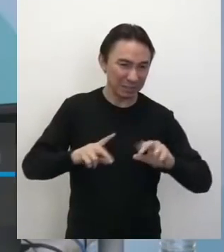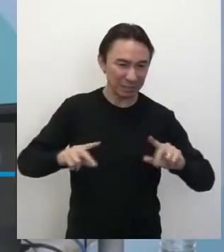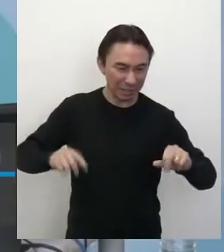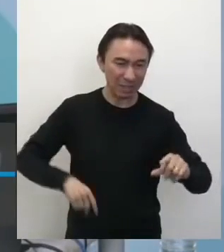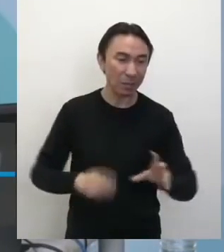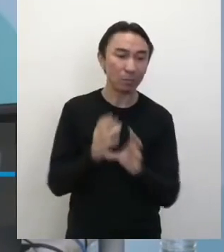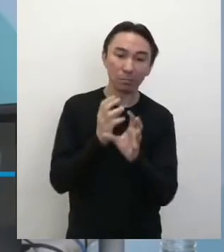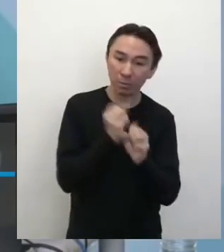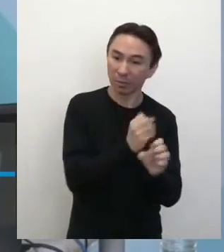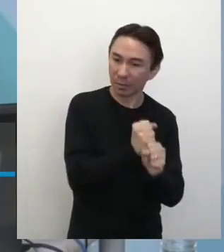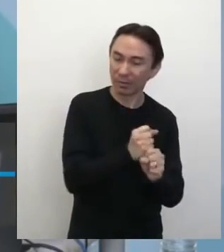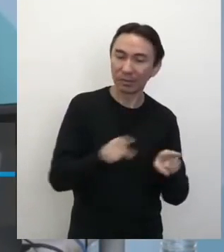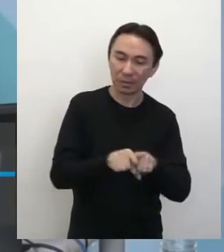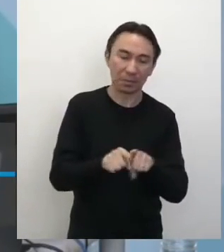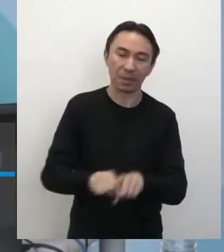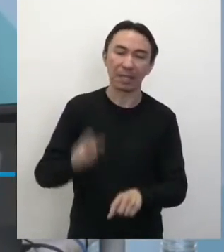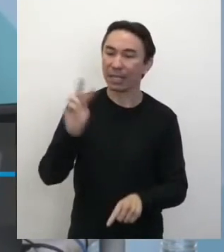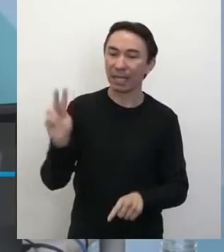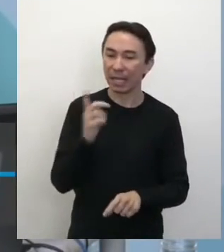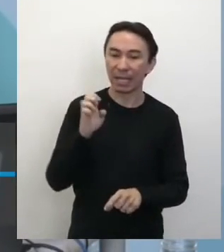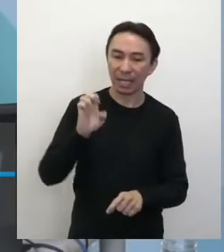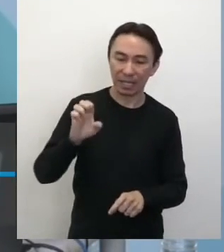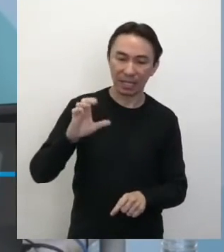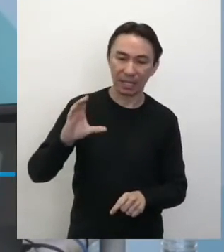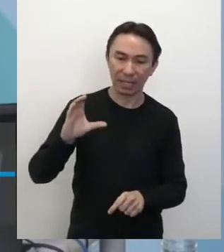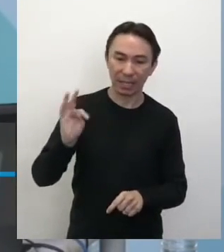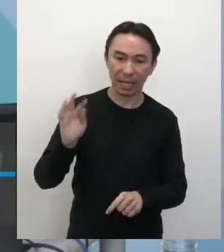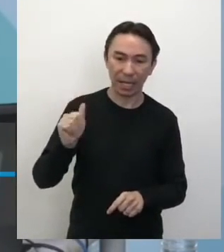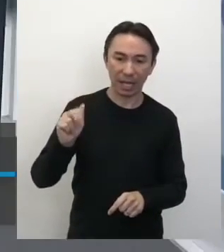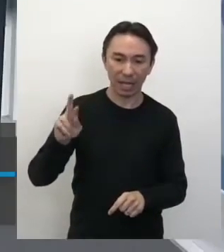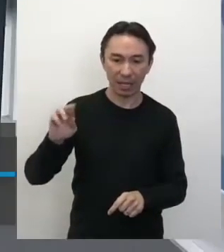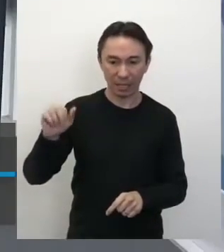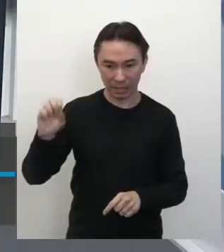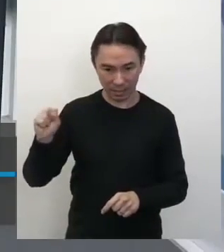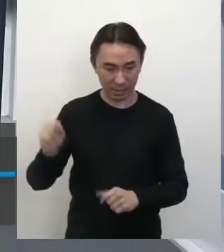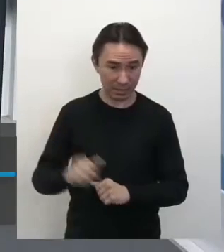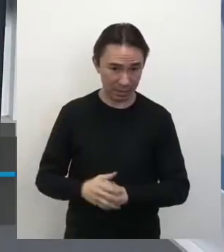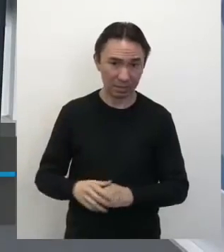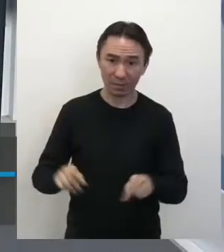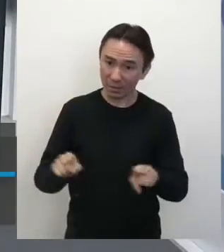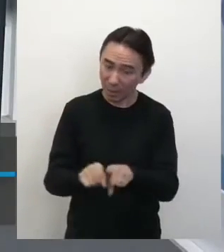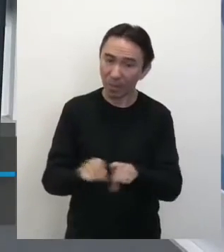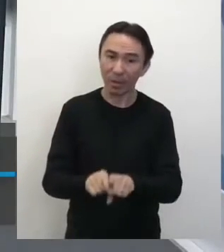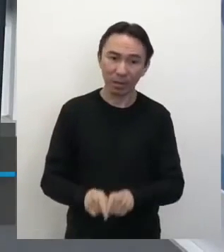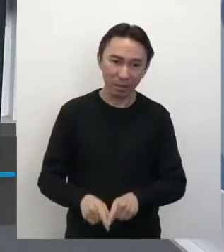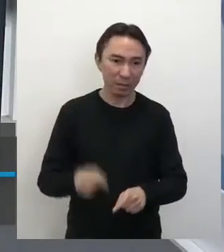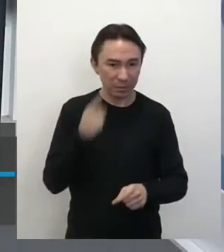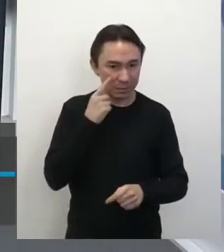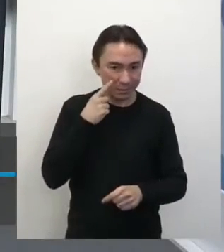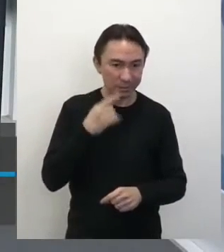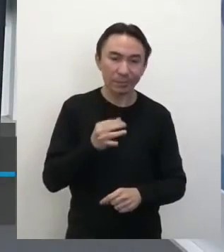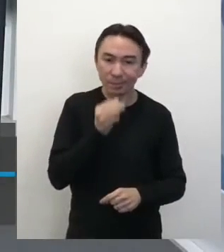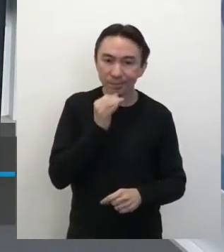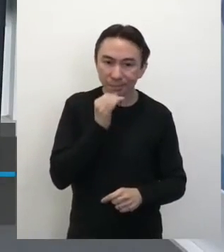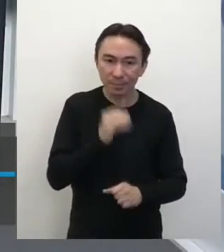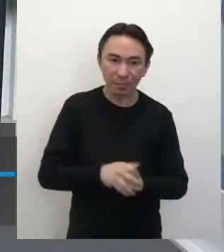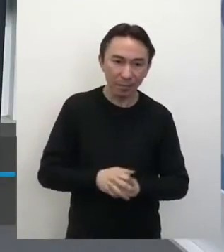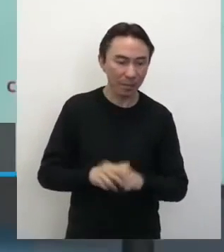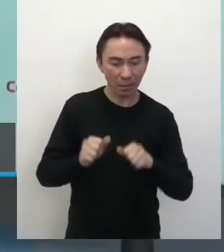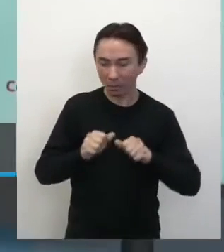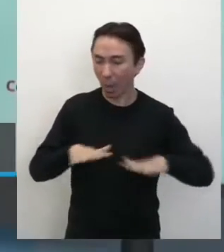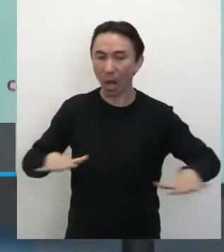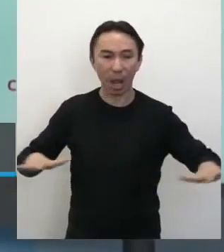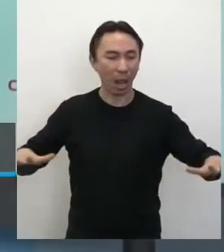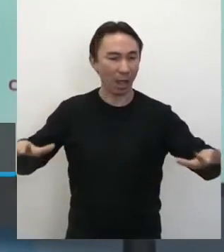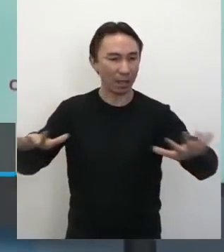podem ser usados como medidas de área também, né, Tony? Na ideia agrária, vamos dizer Isso assim, medida mesmo. de terra,